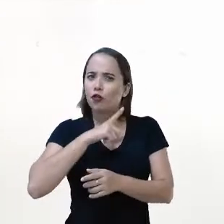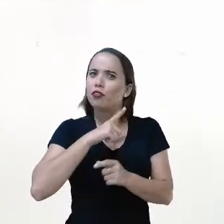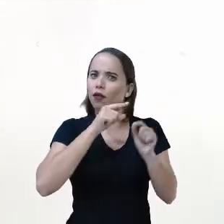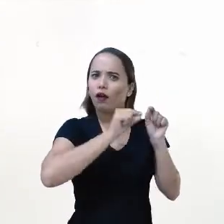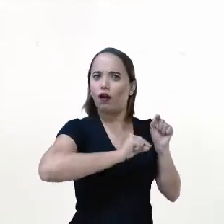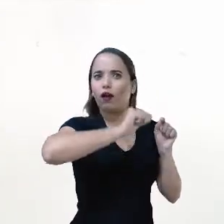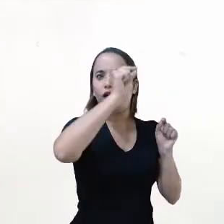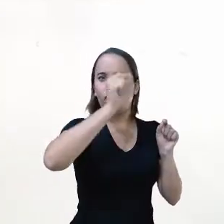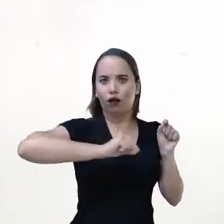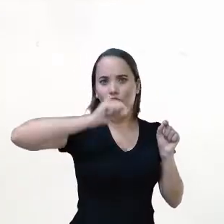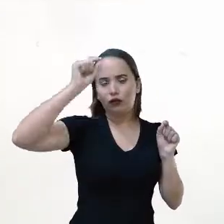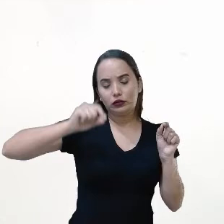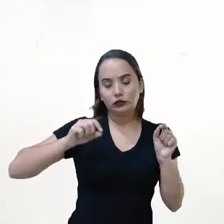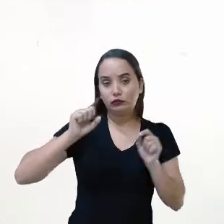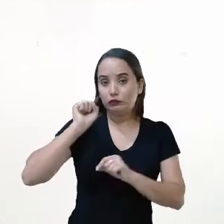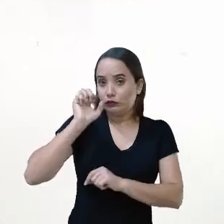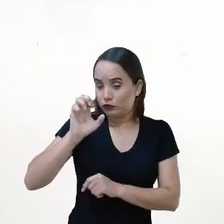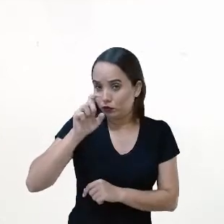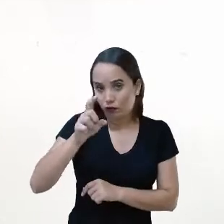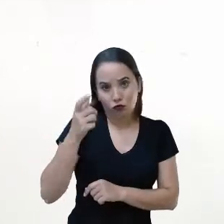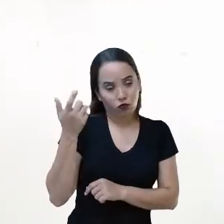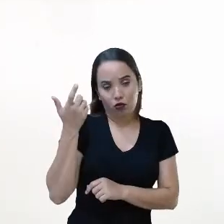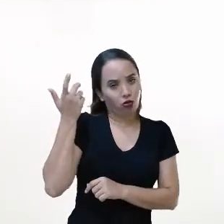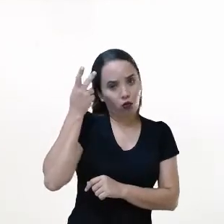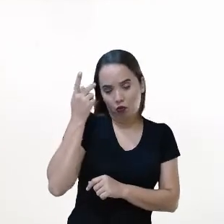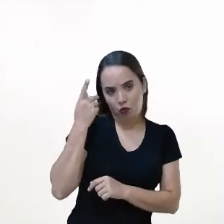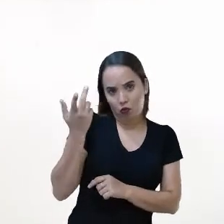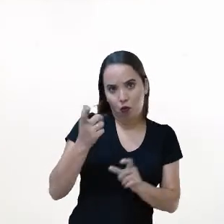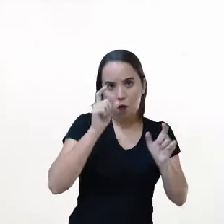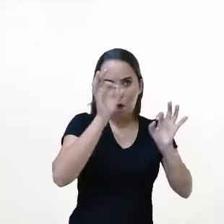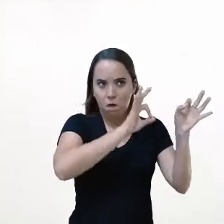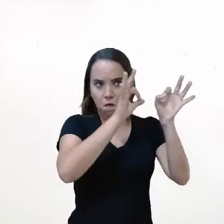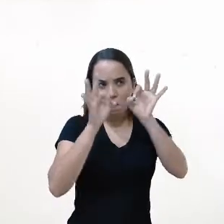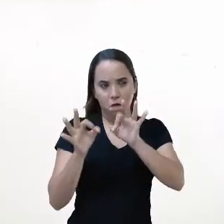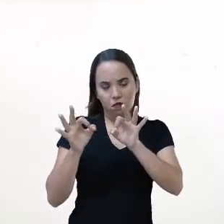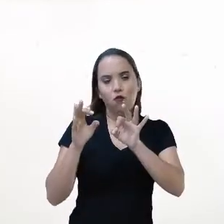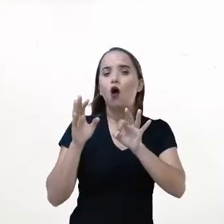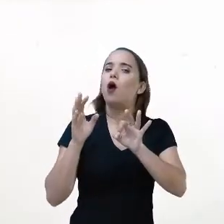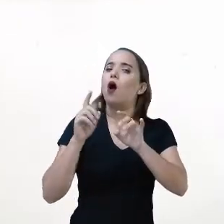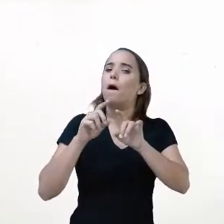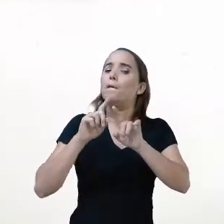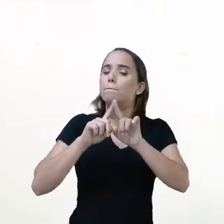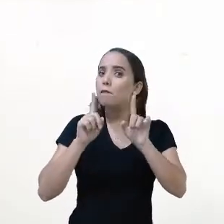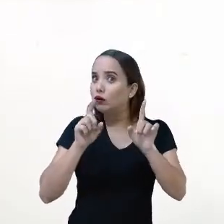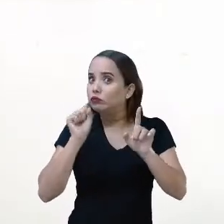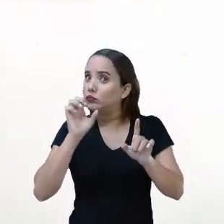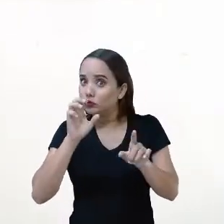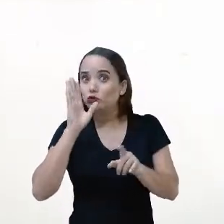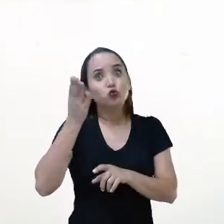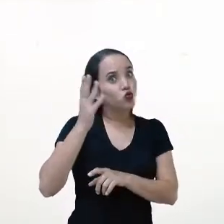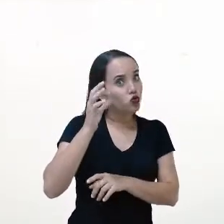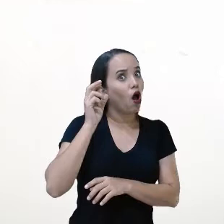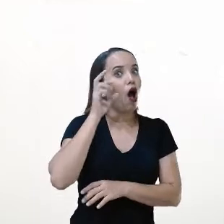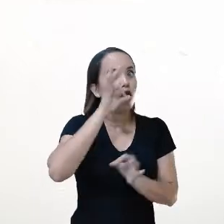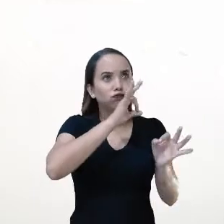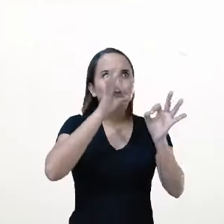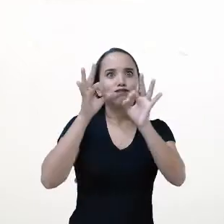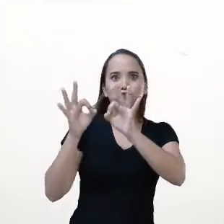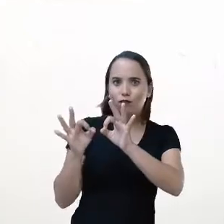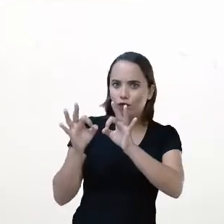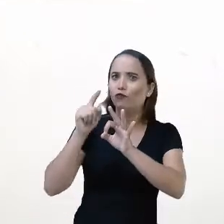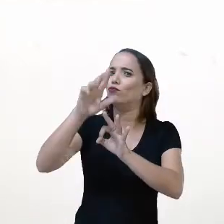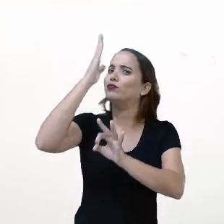acompanha os noticiários, mas se acompanha, com certeza já deve ter visto alguma notícia onde vai ser dado